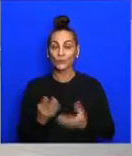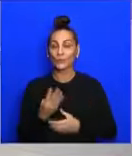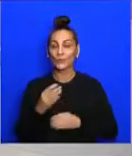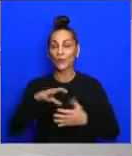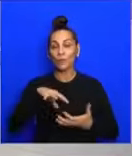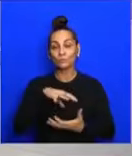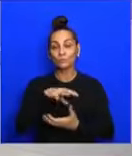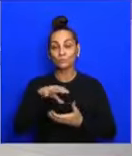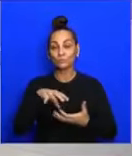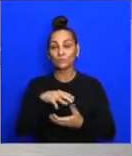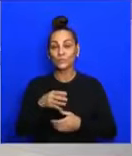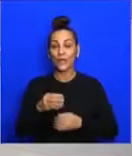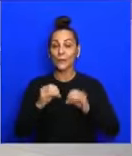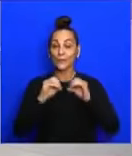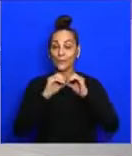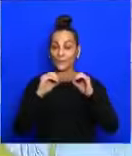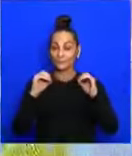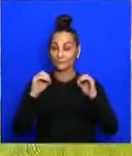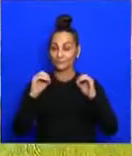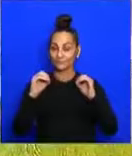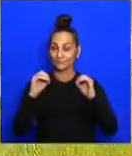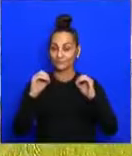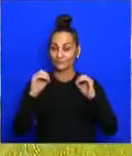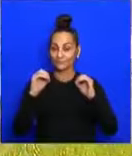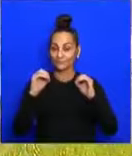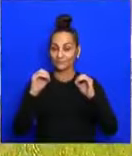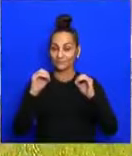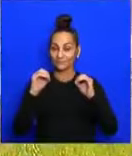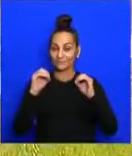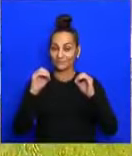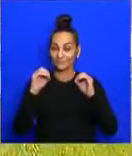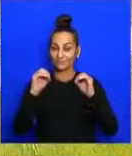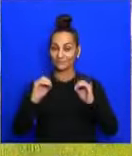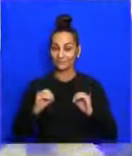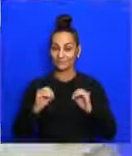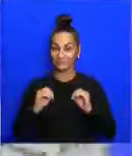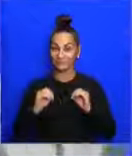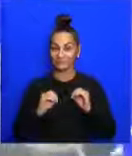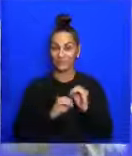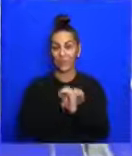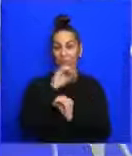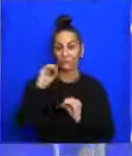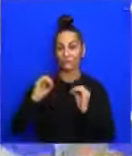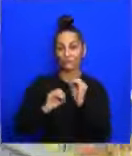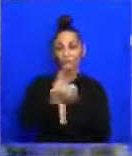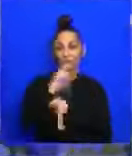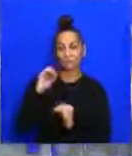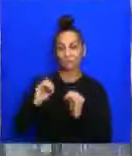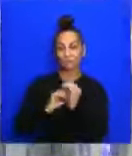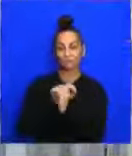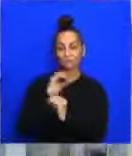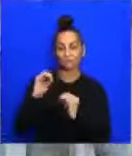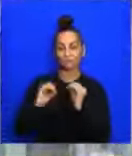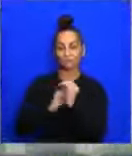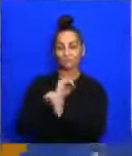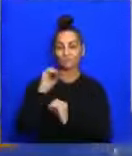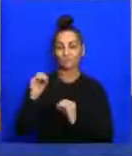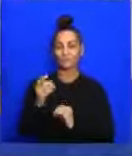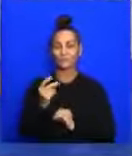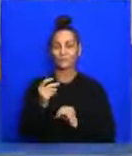4 ligado, bolas posicionadas, valendo. Globo carregado,